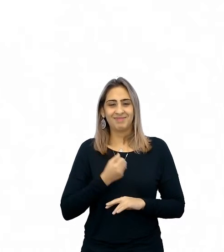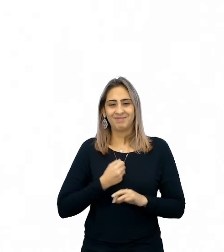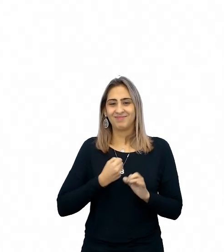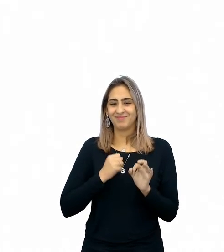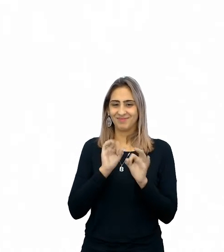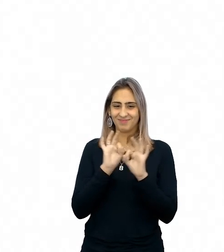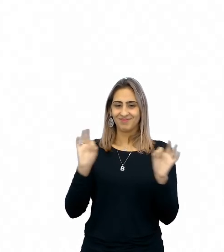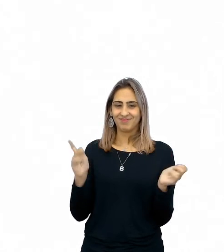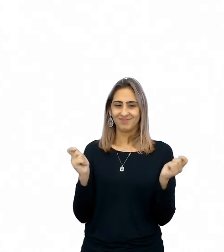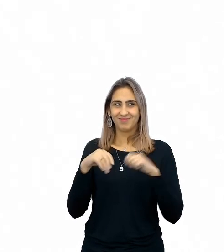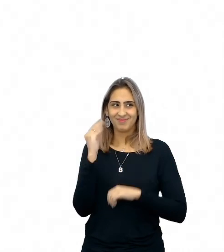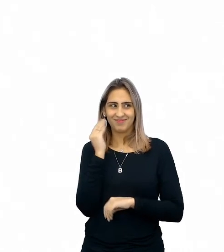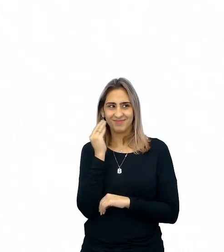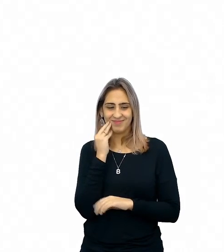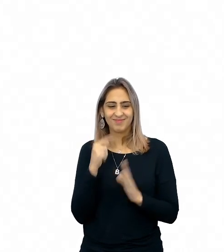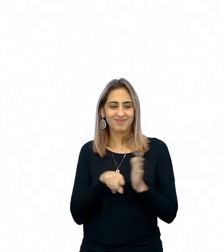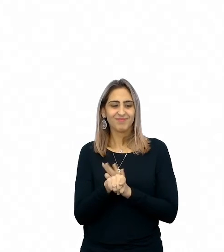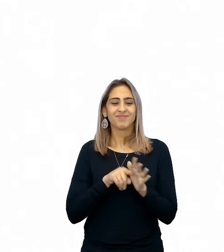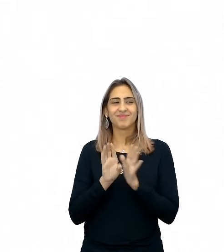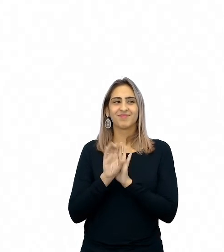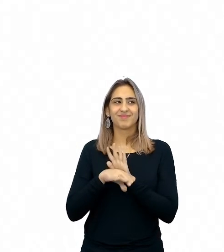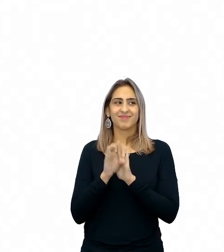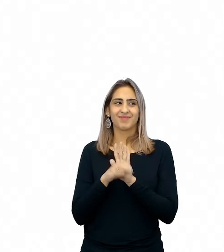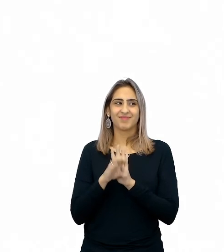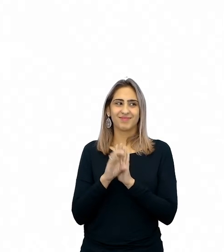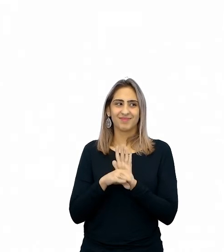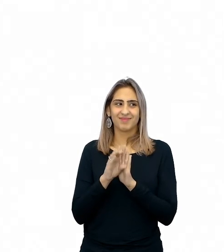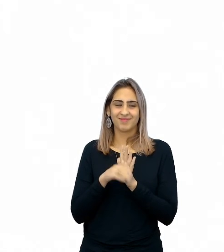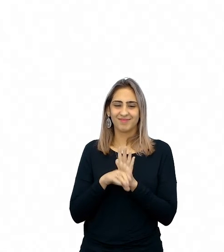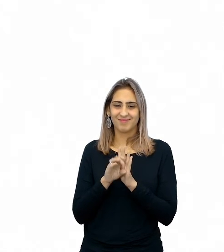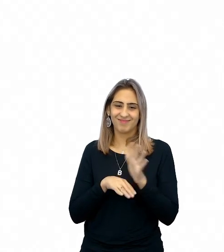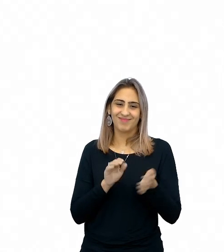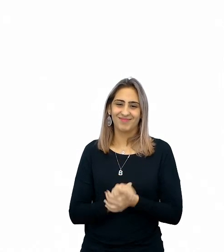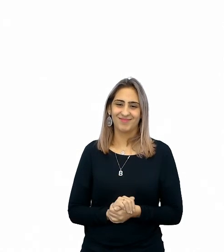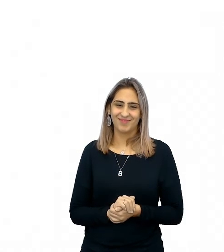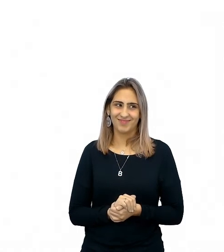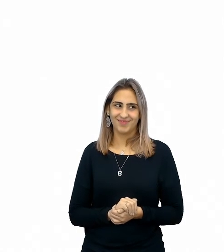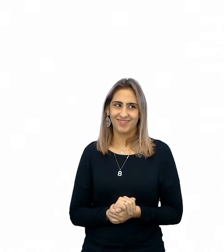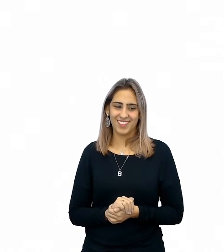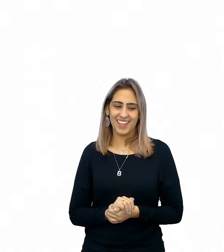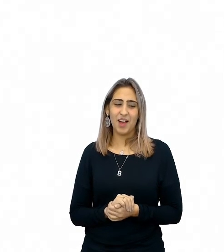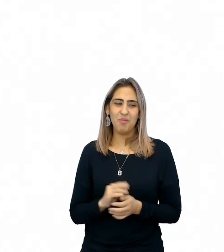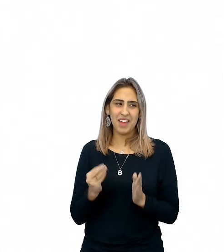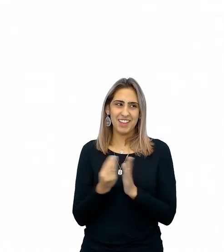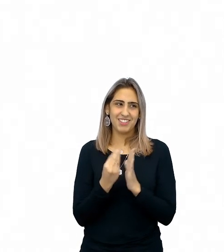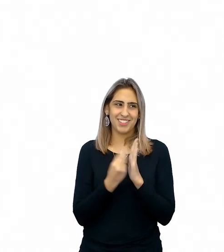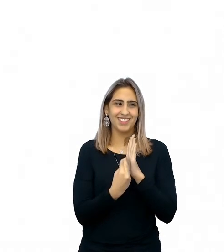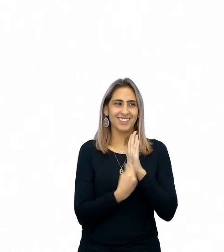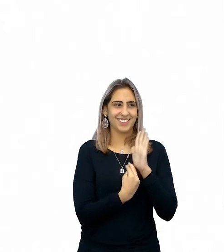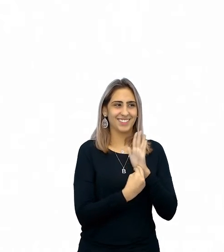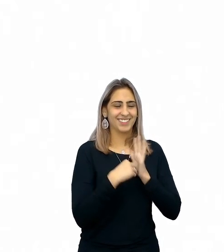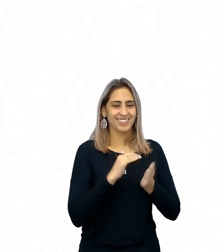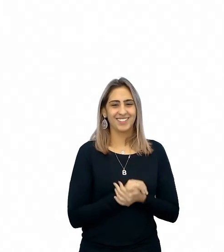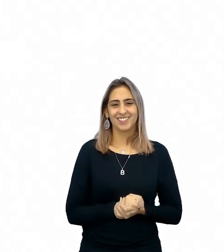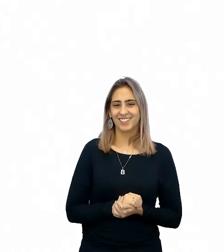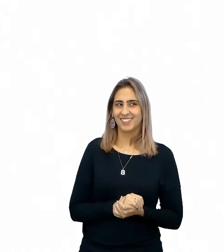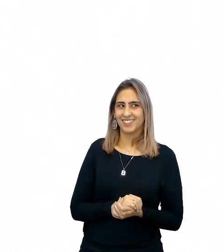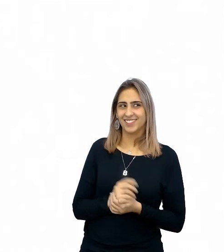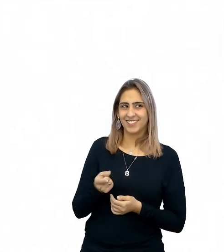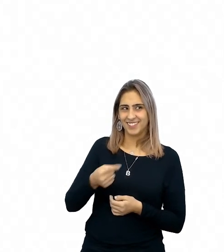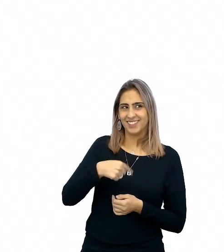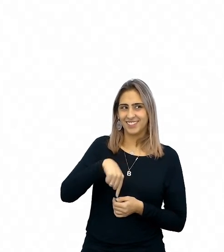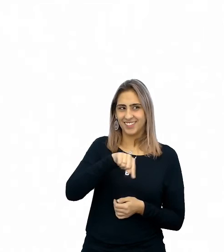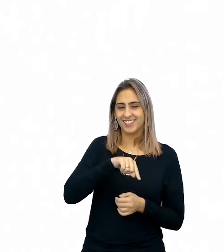a possibilidade de explorar conceitos fracionários, que muitas vezes são de difícil entendimento para o aluno, mas aqui eles